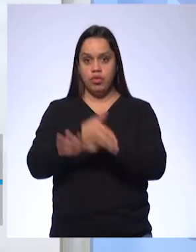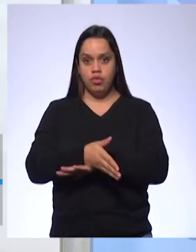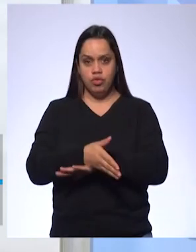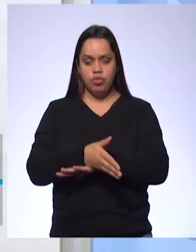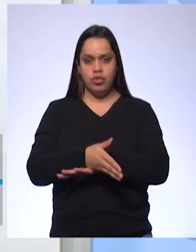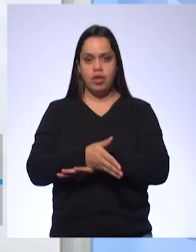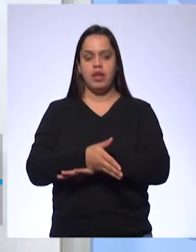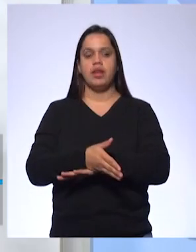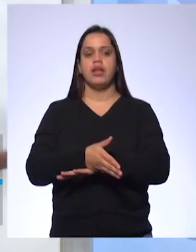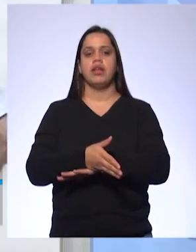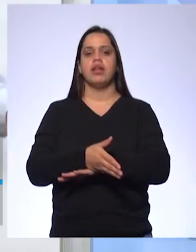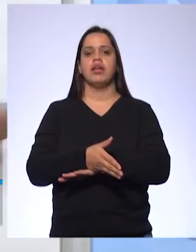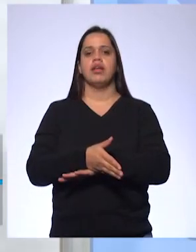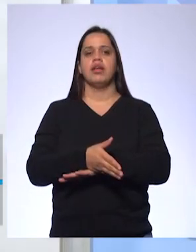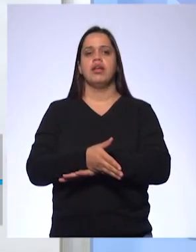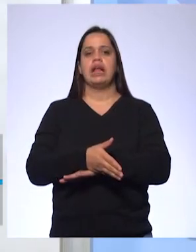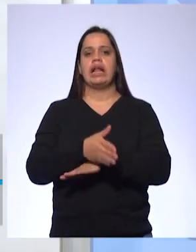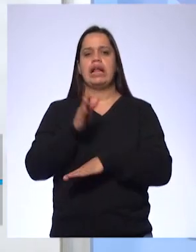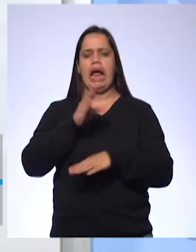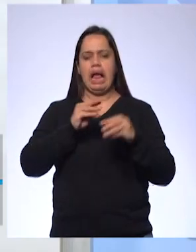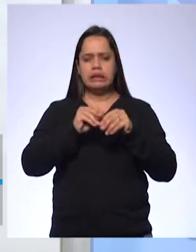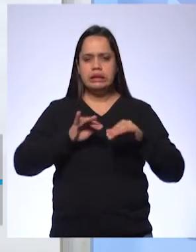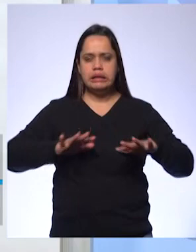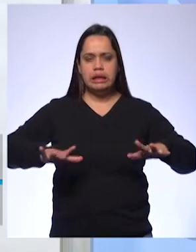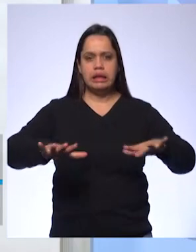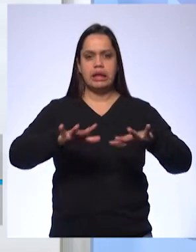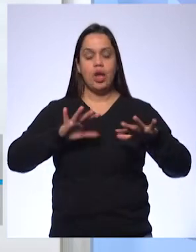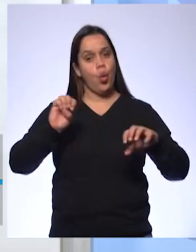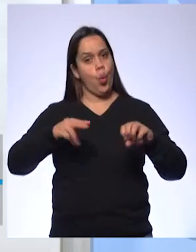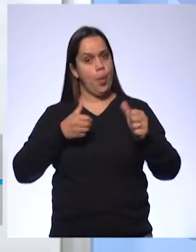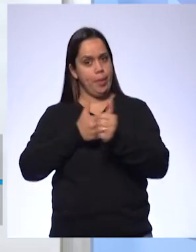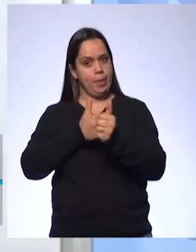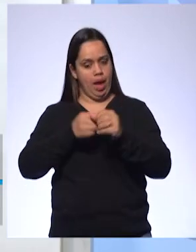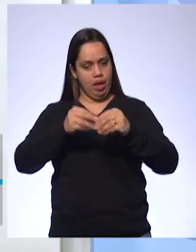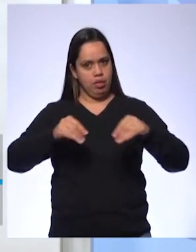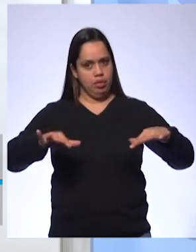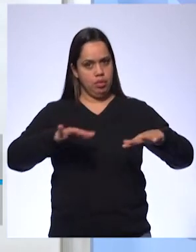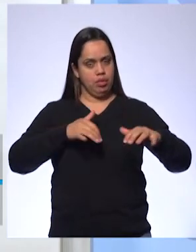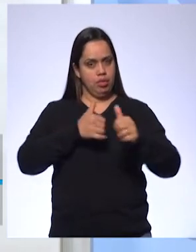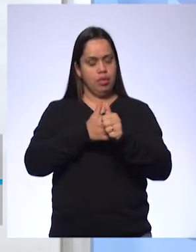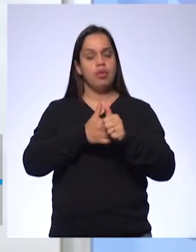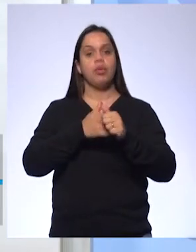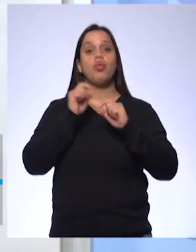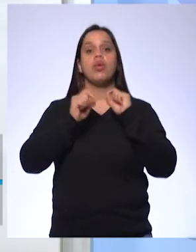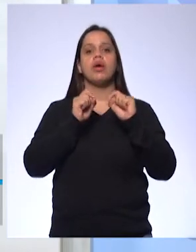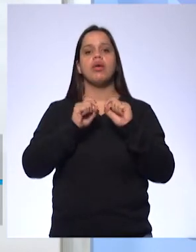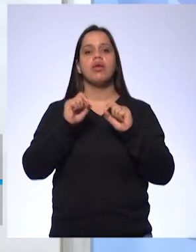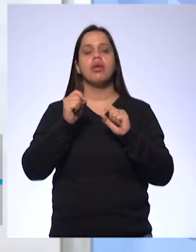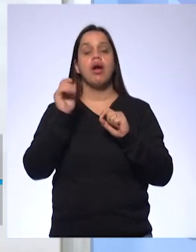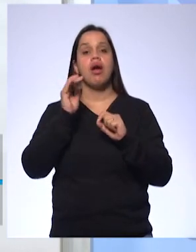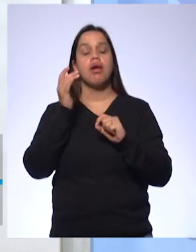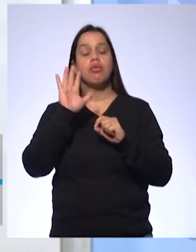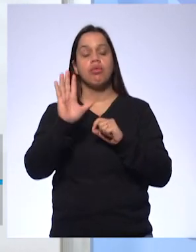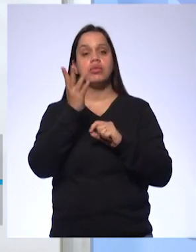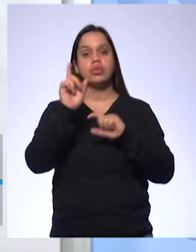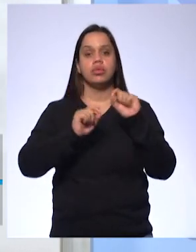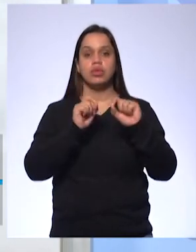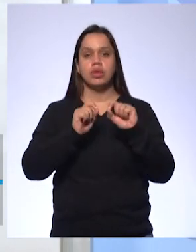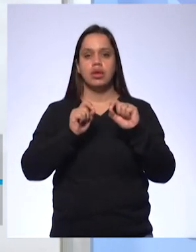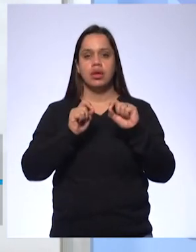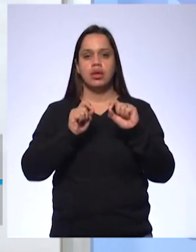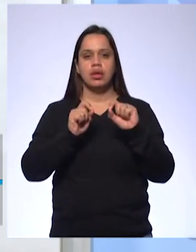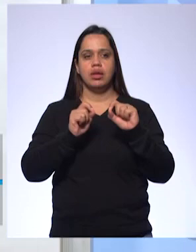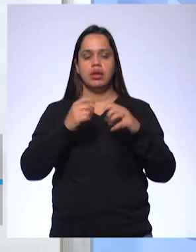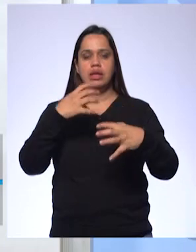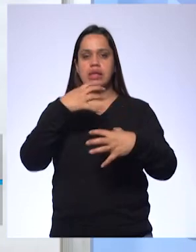praia, quando você está lá na areia e tal, ou próximo a ela, o ar ele tem uma diferença